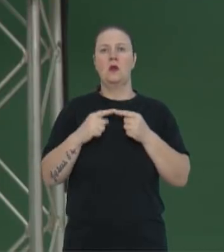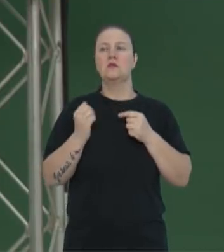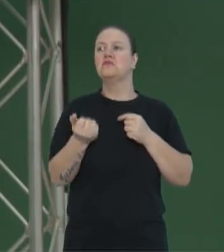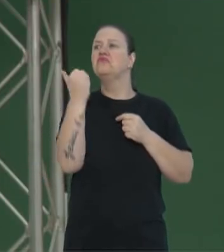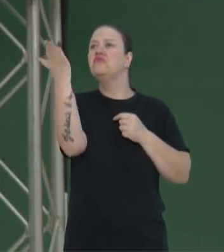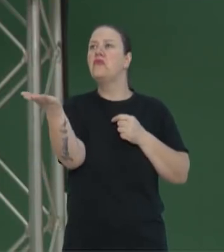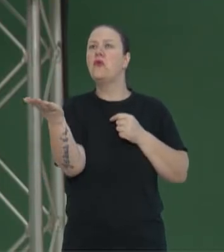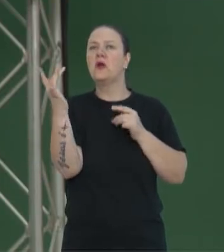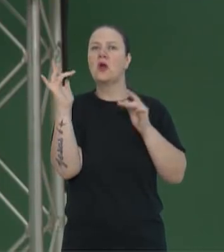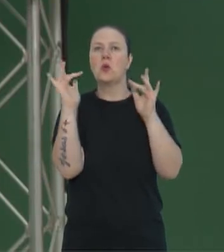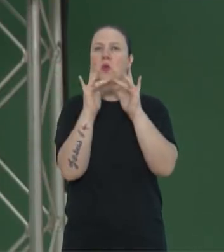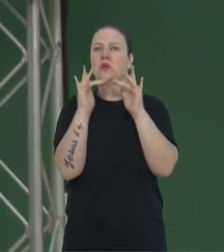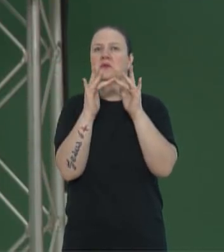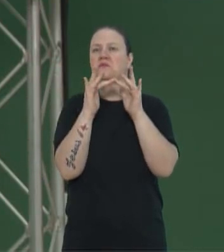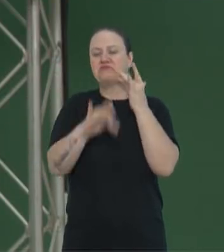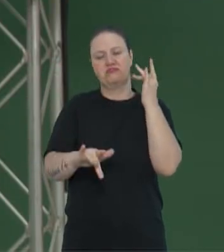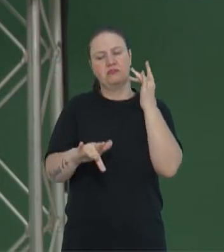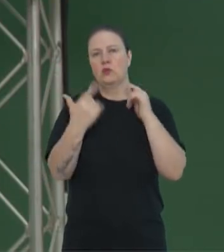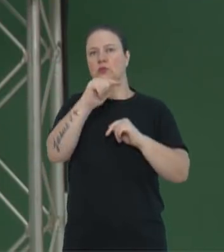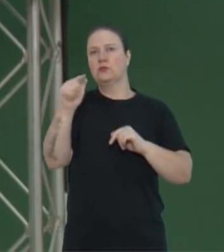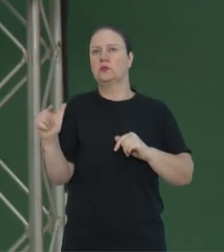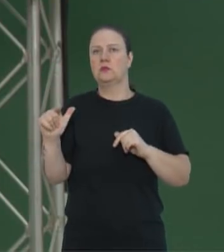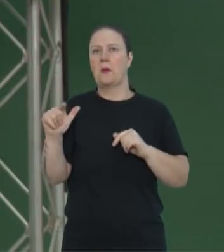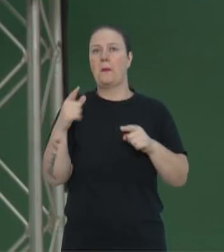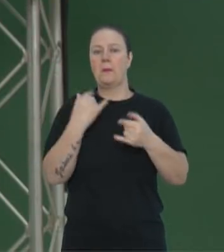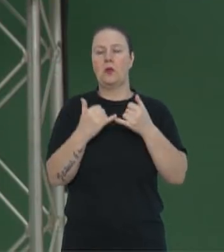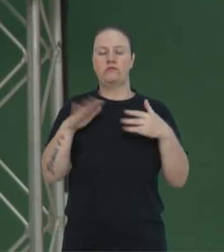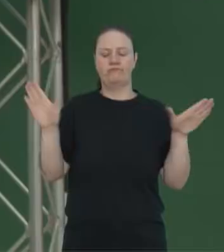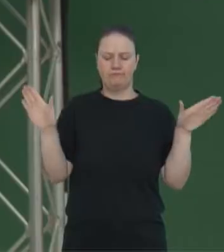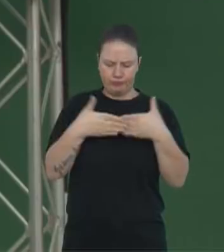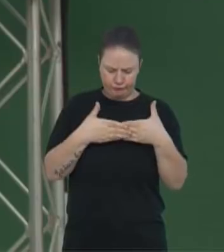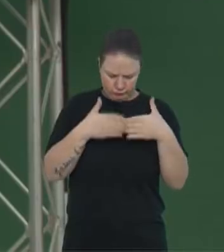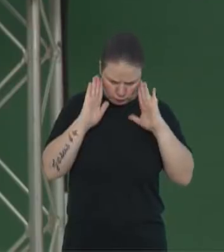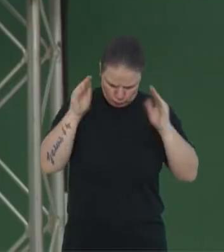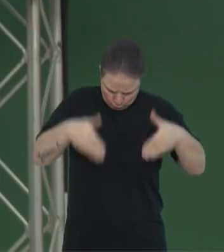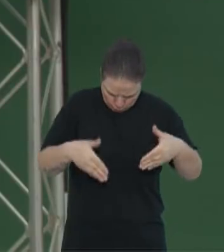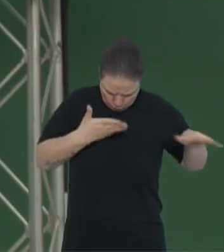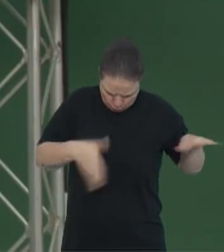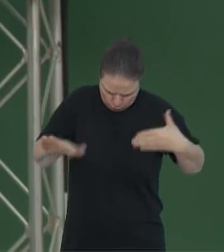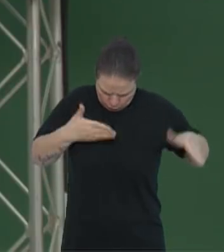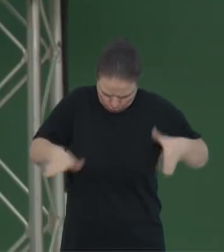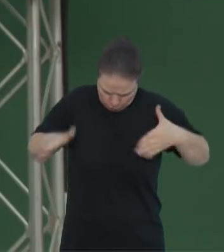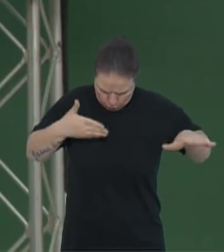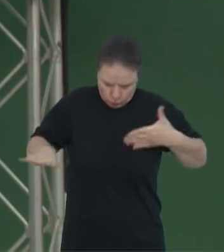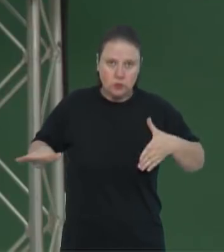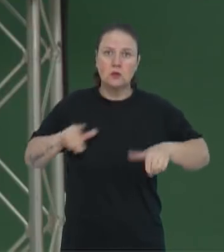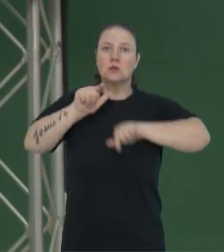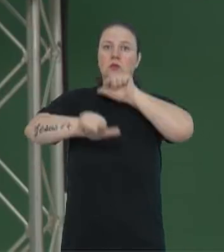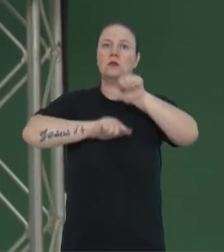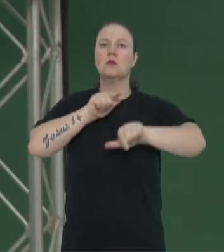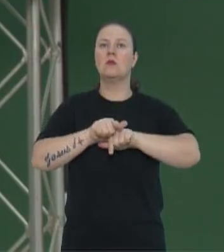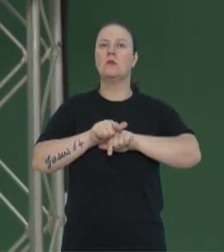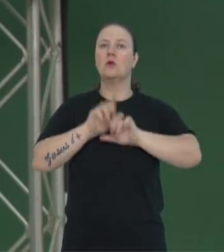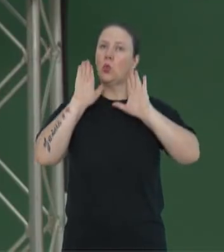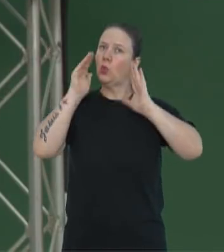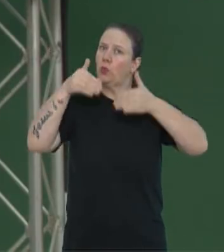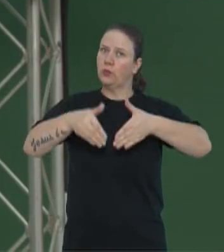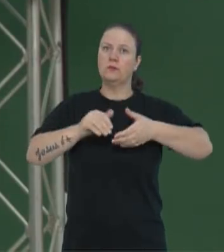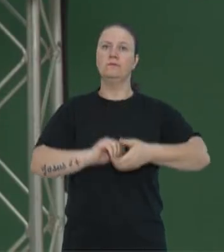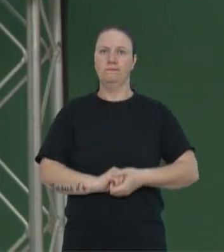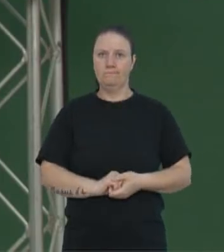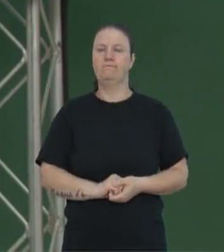fora. Parece algo muito fechado apenas no pensamento maquínico, na produtividade, por exemplo. Na